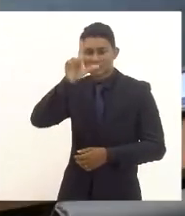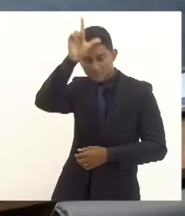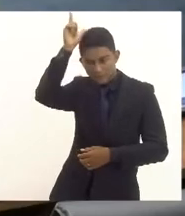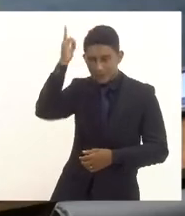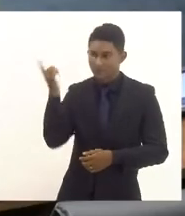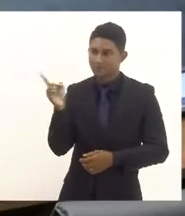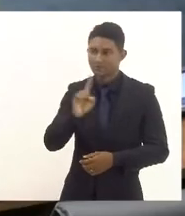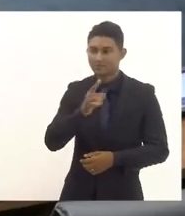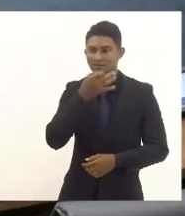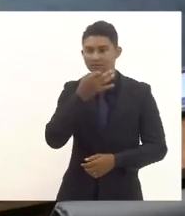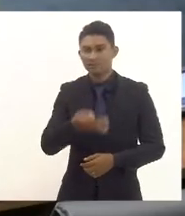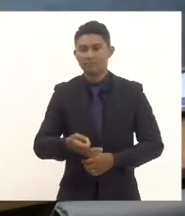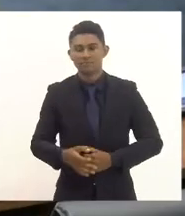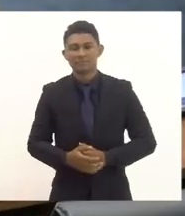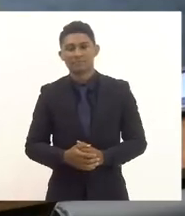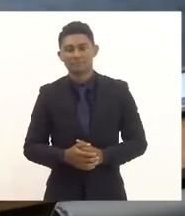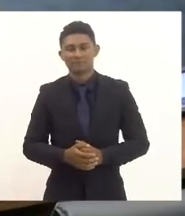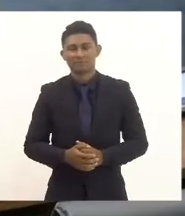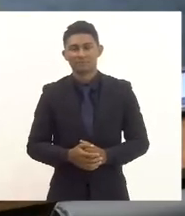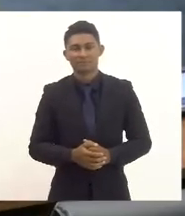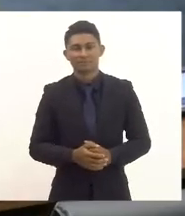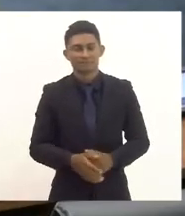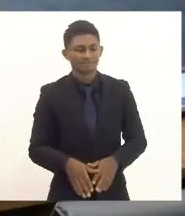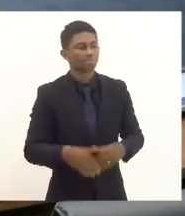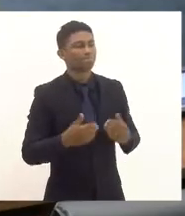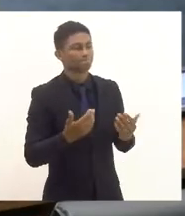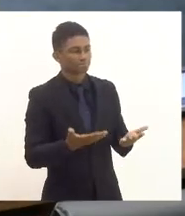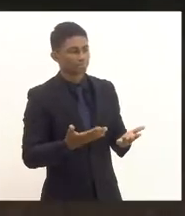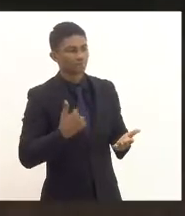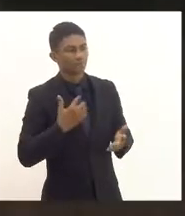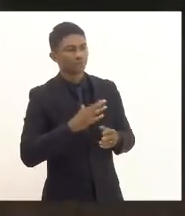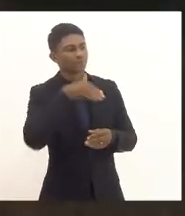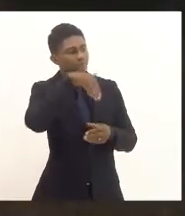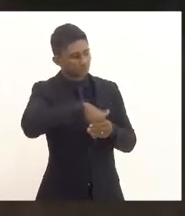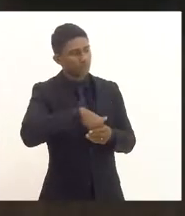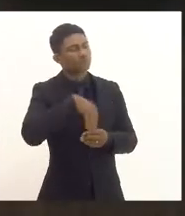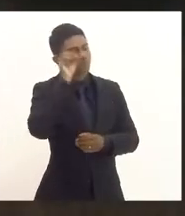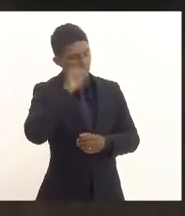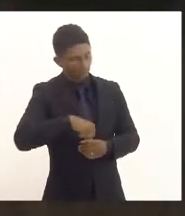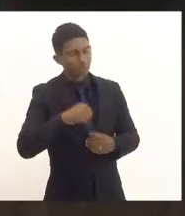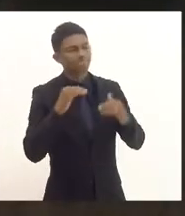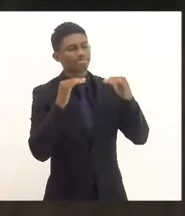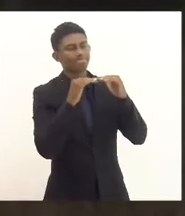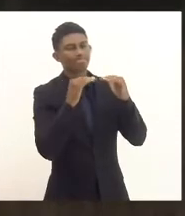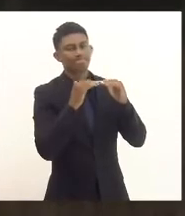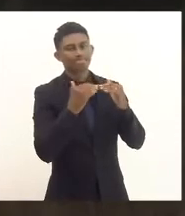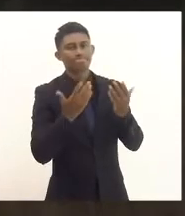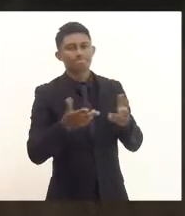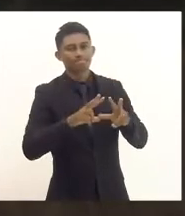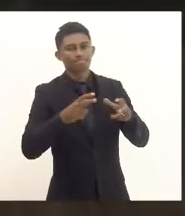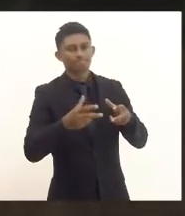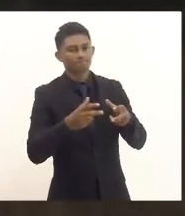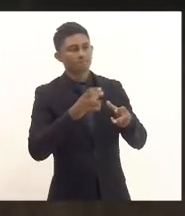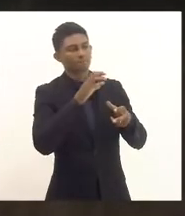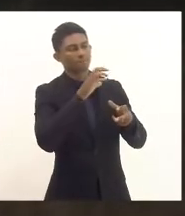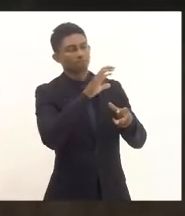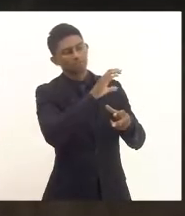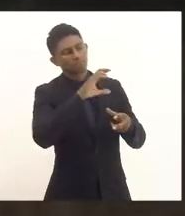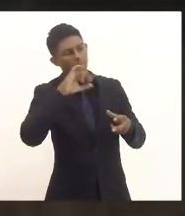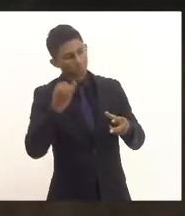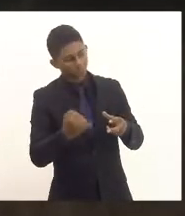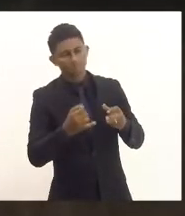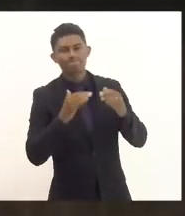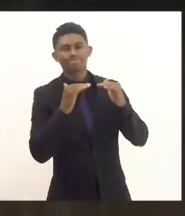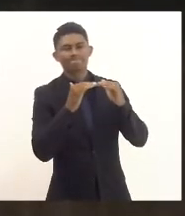Paulo só presente no mérito voto favorável acompanhando o parecer da